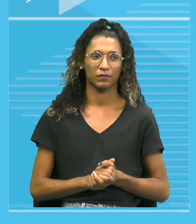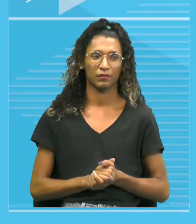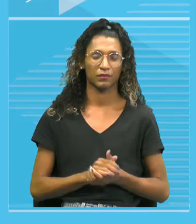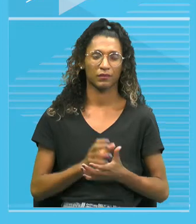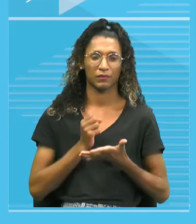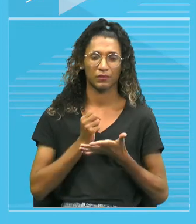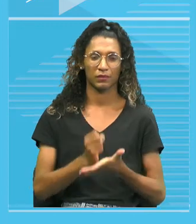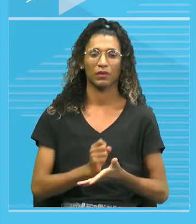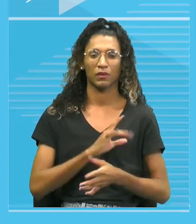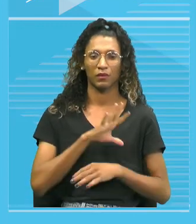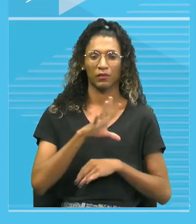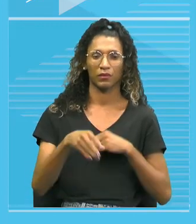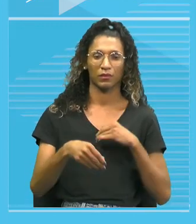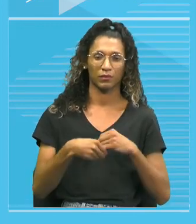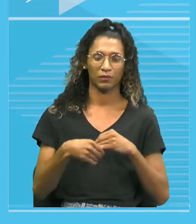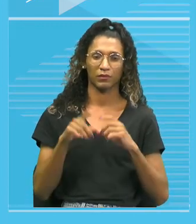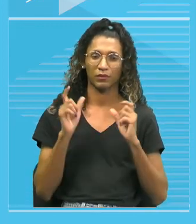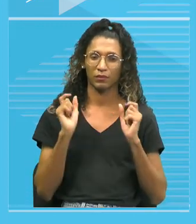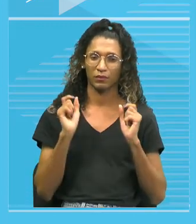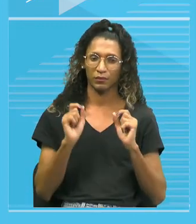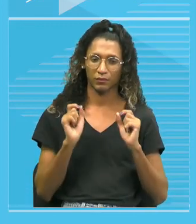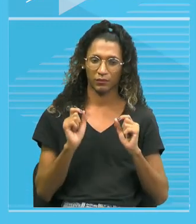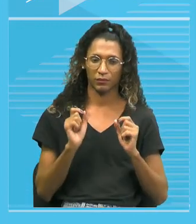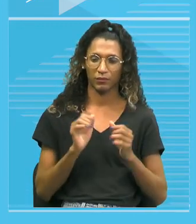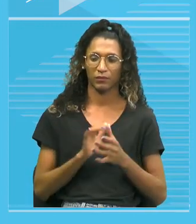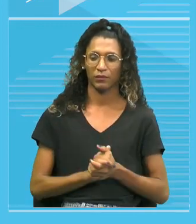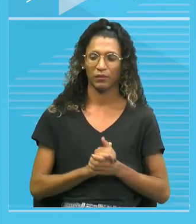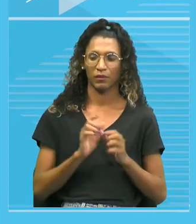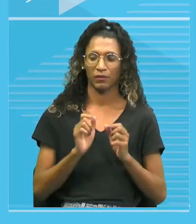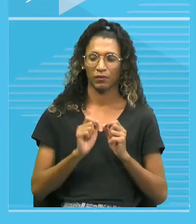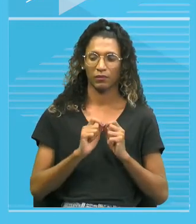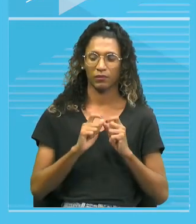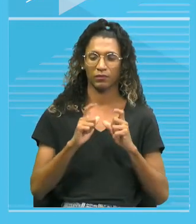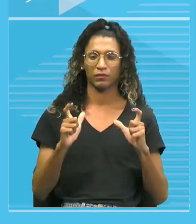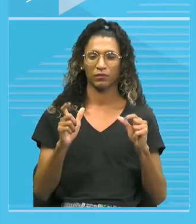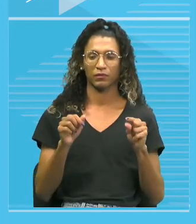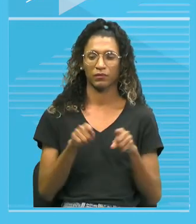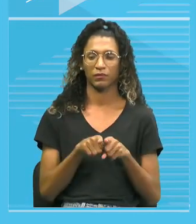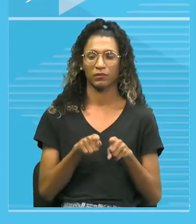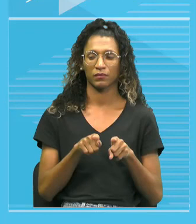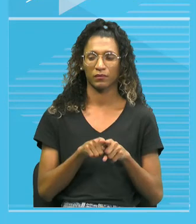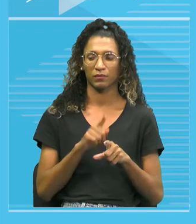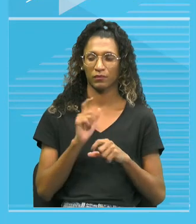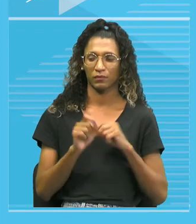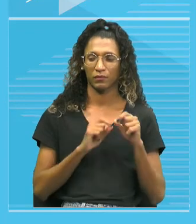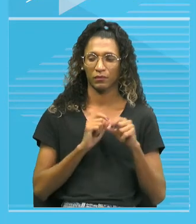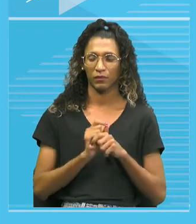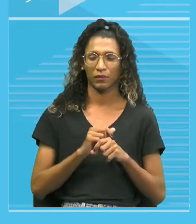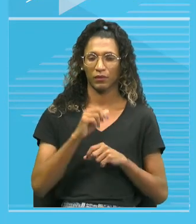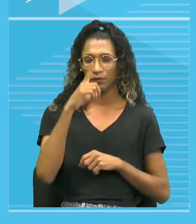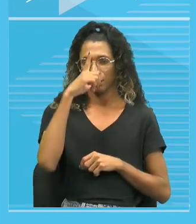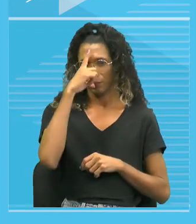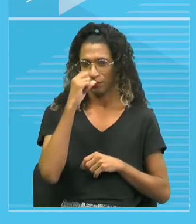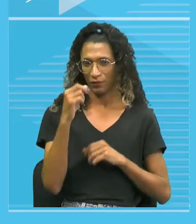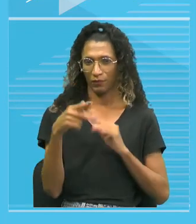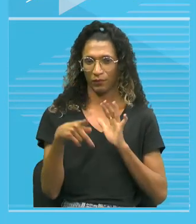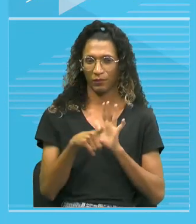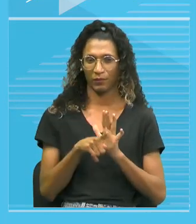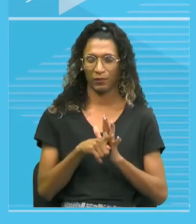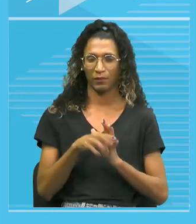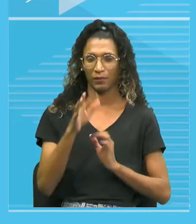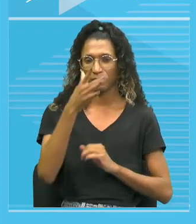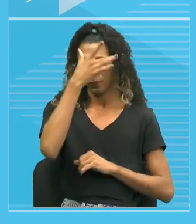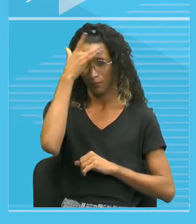contribuir, né? Ajudou aí muito a aumentar, né? O perfil de obesidade